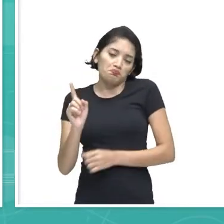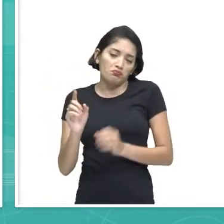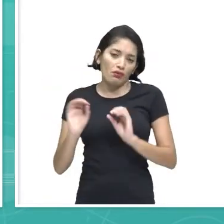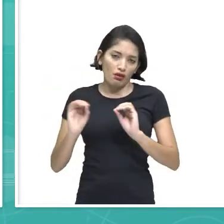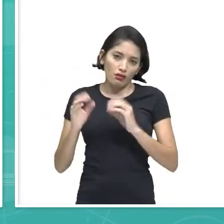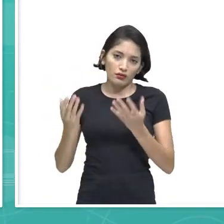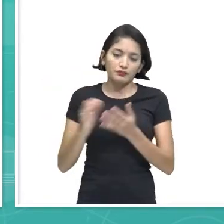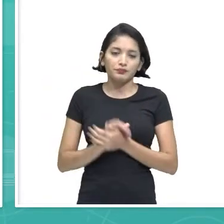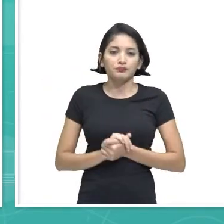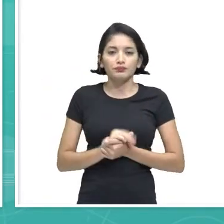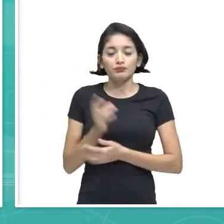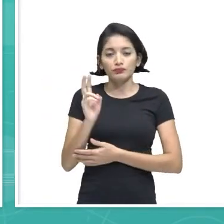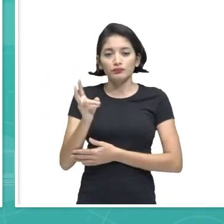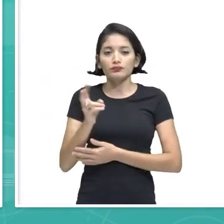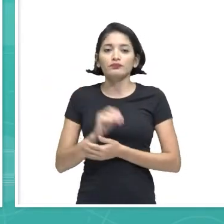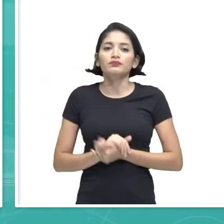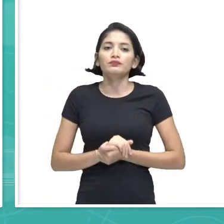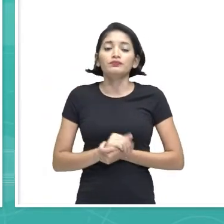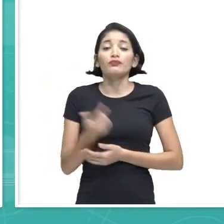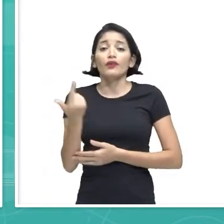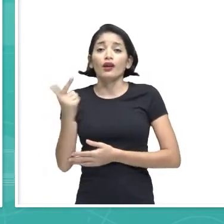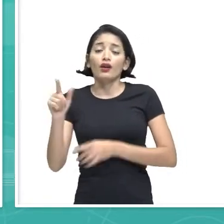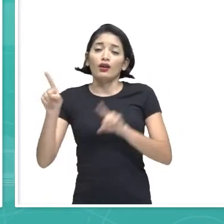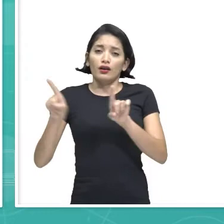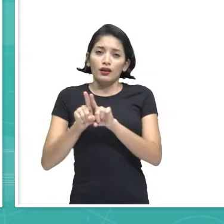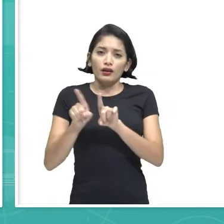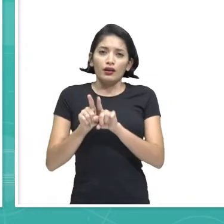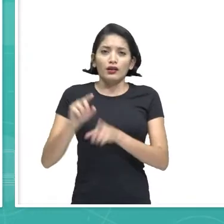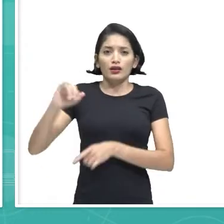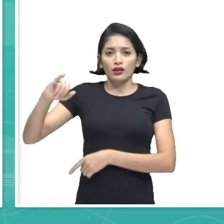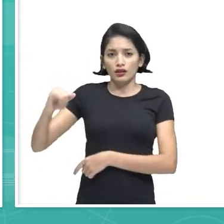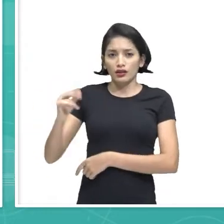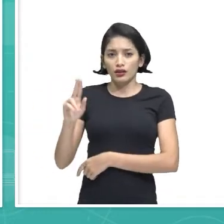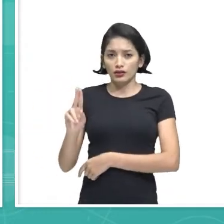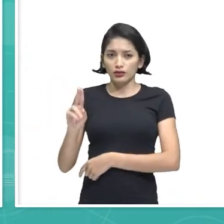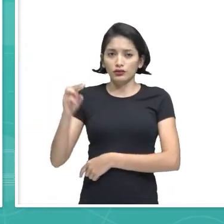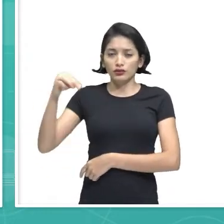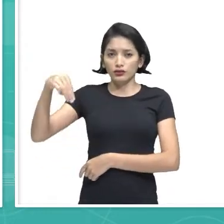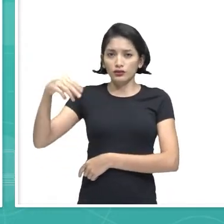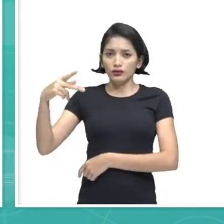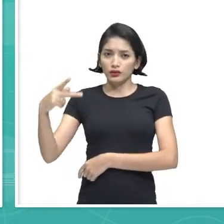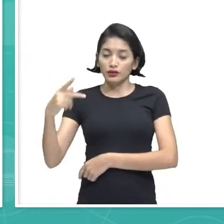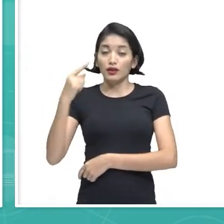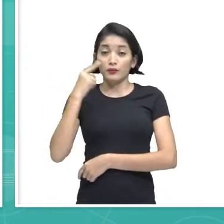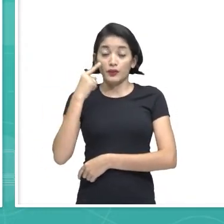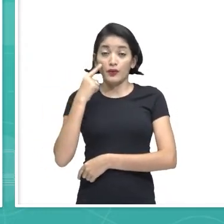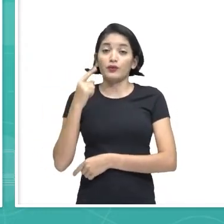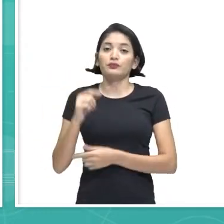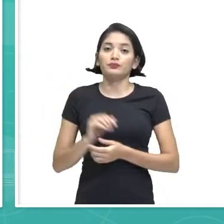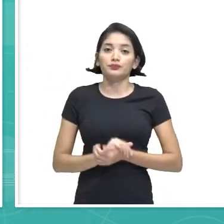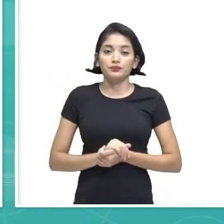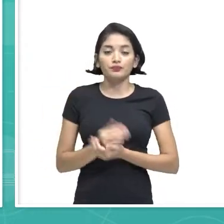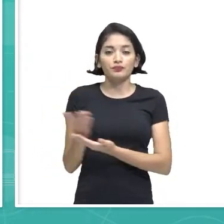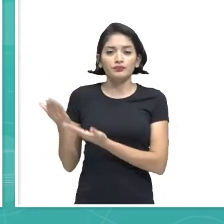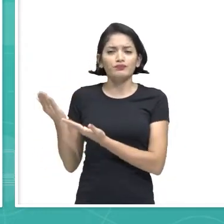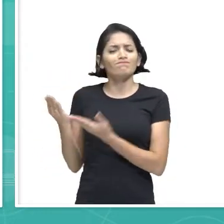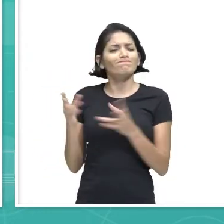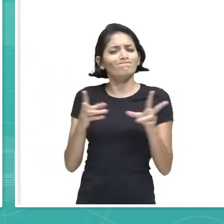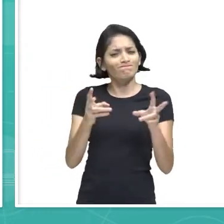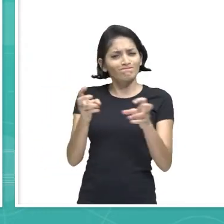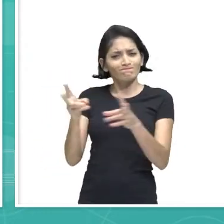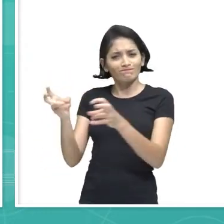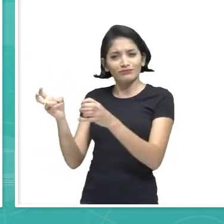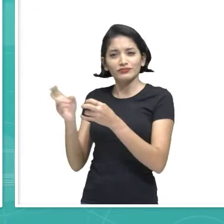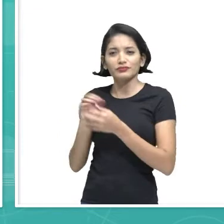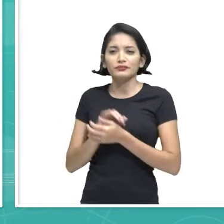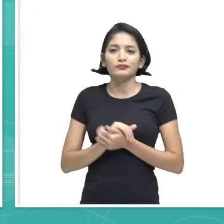Vamos prosseguir? Outro tipo de ginástica que nós temos é o jump. Olha, essa ginástica aqui é